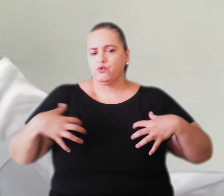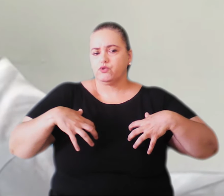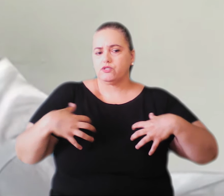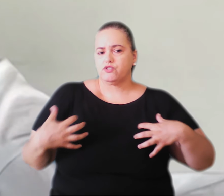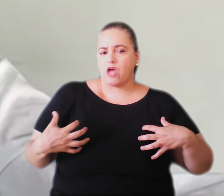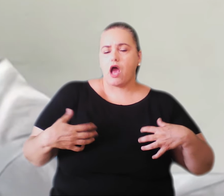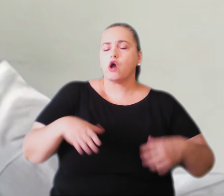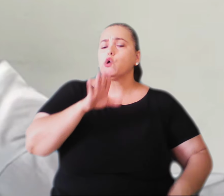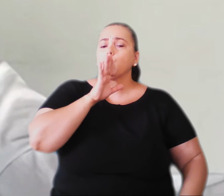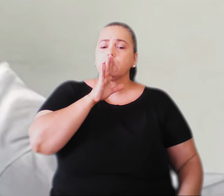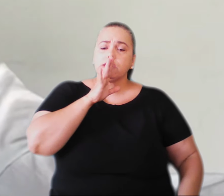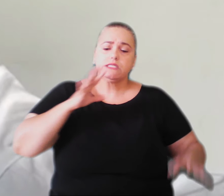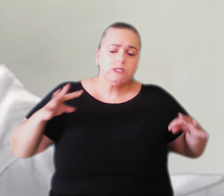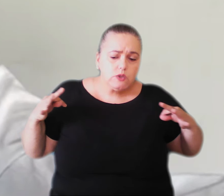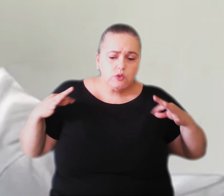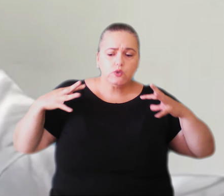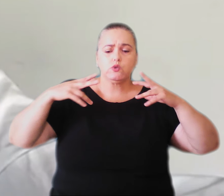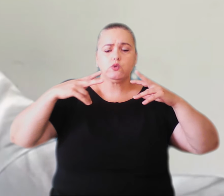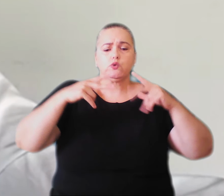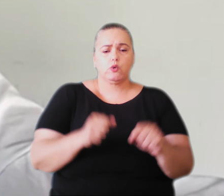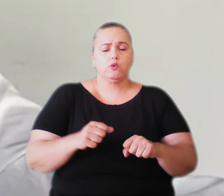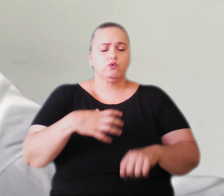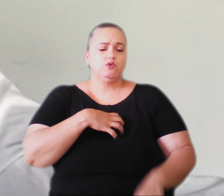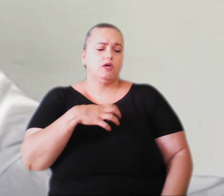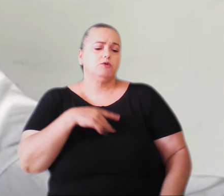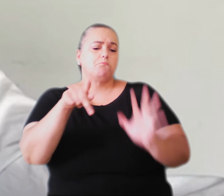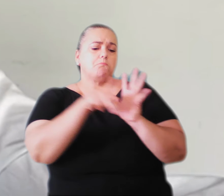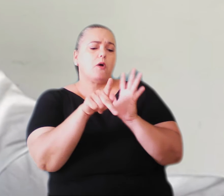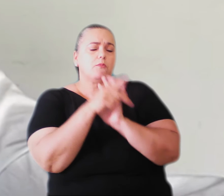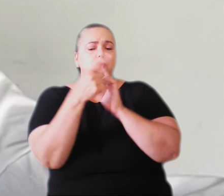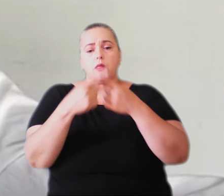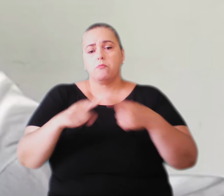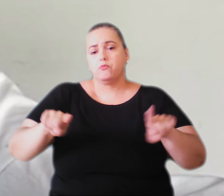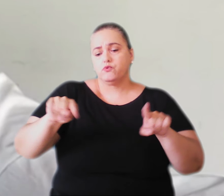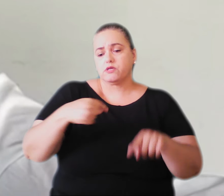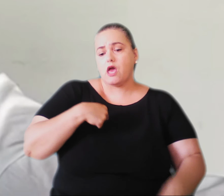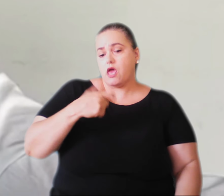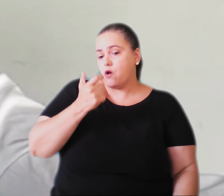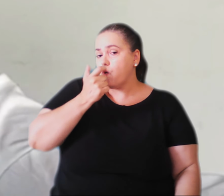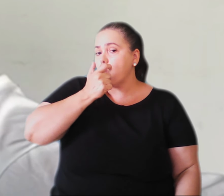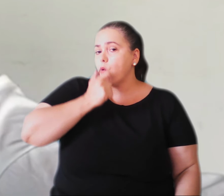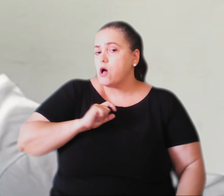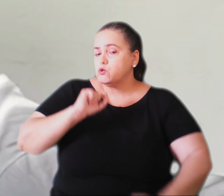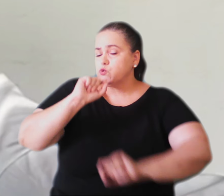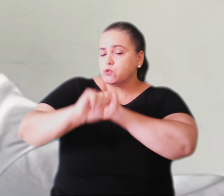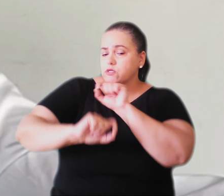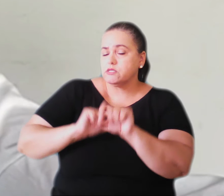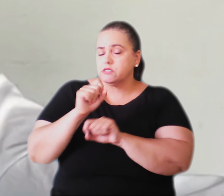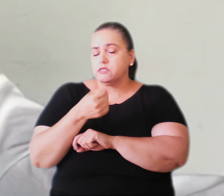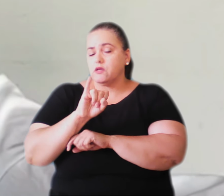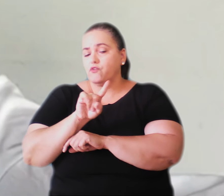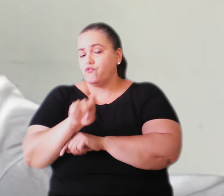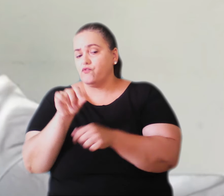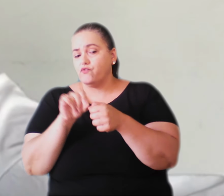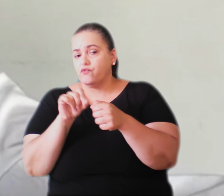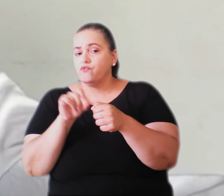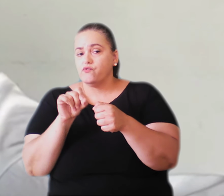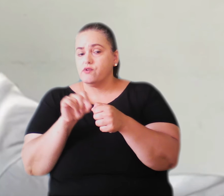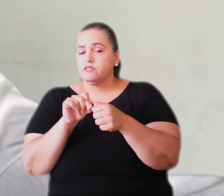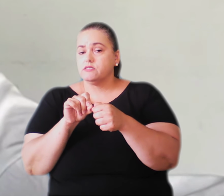já conhecíamos toda aquela versão daquela forma ali. E eu acho que se vocês fizerem, espero que